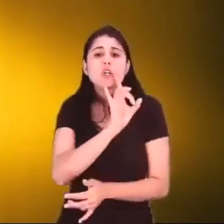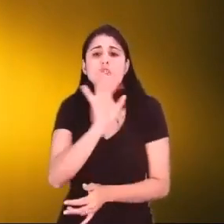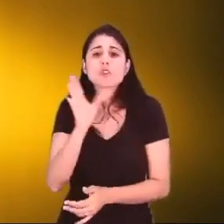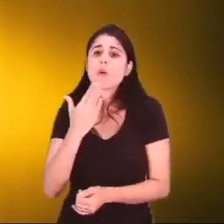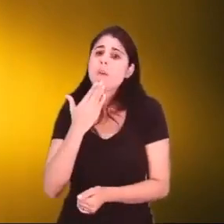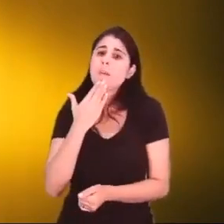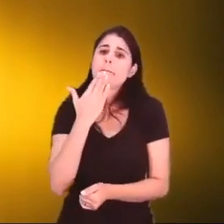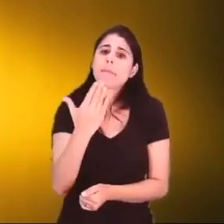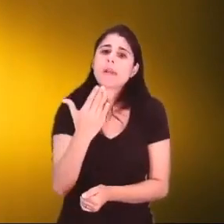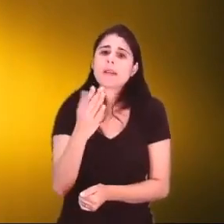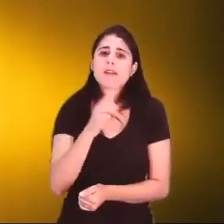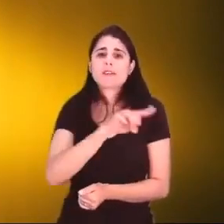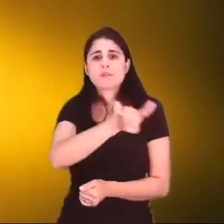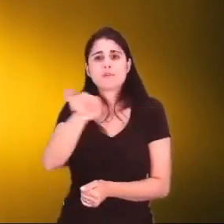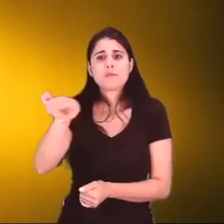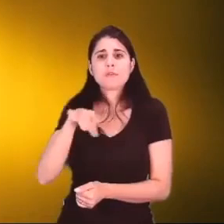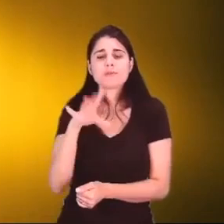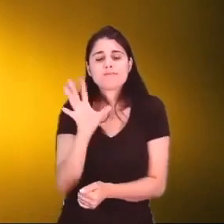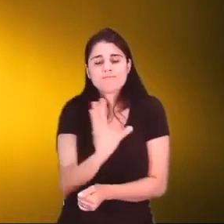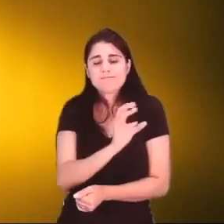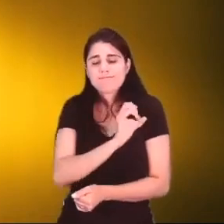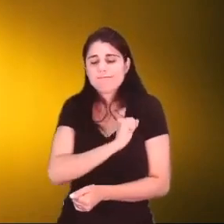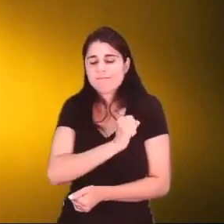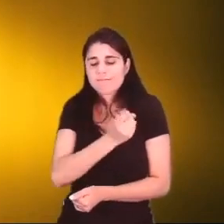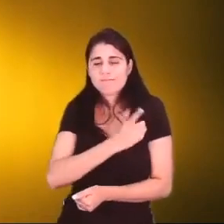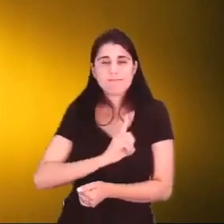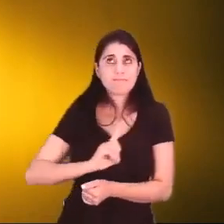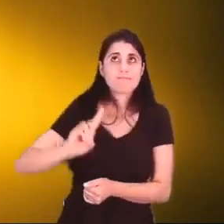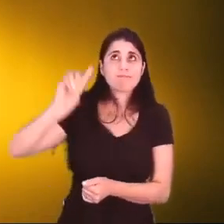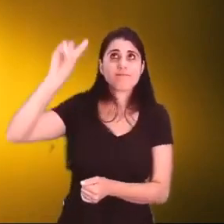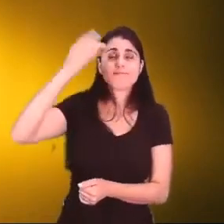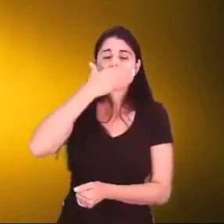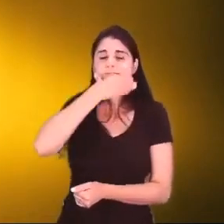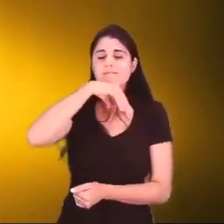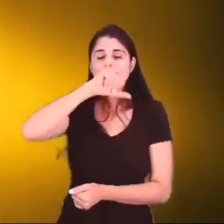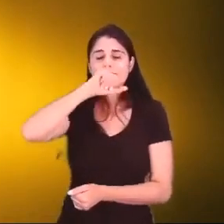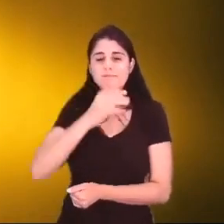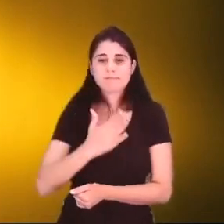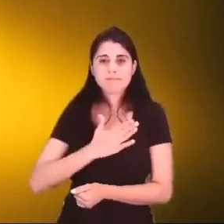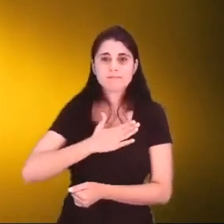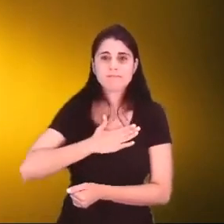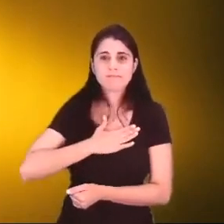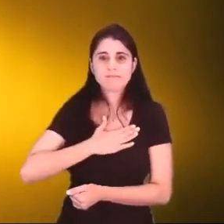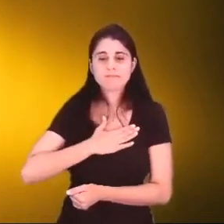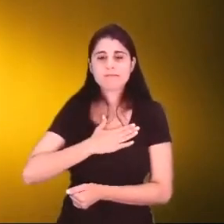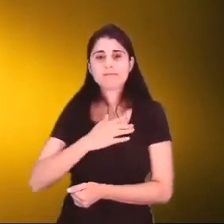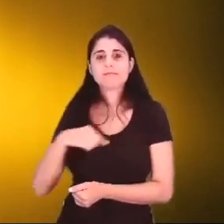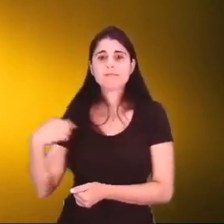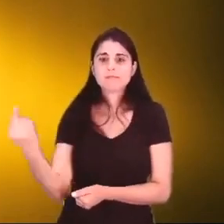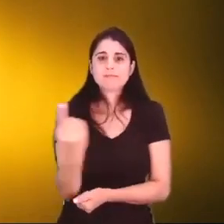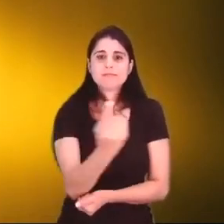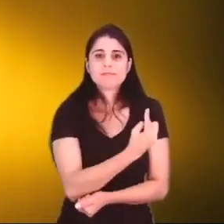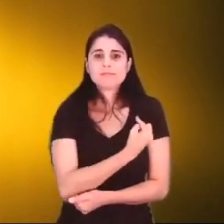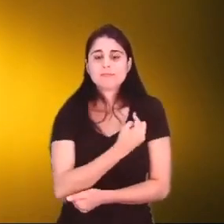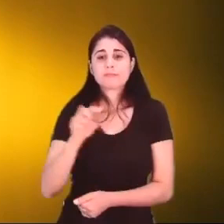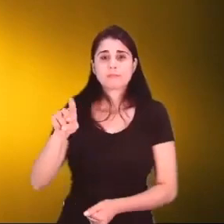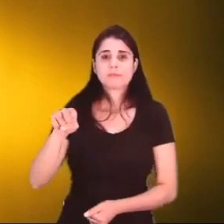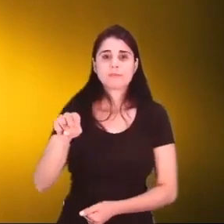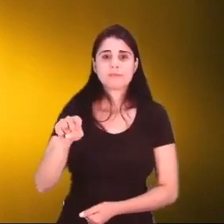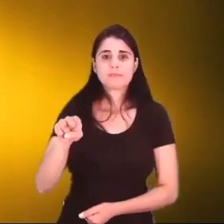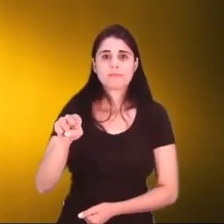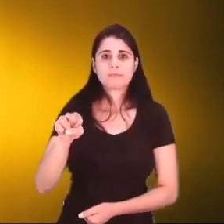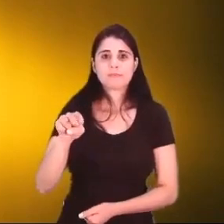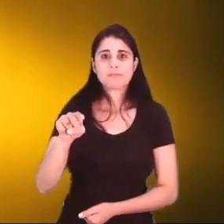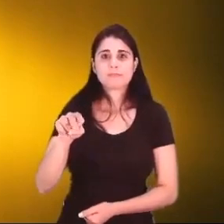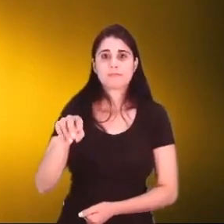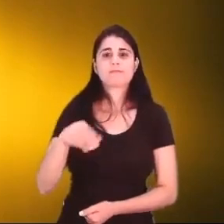do vosso amor ao Pai, a mim, aos vossos irmãos, como a